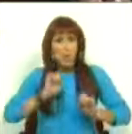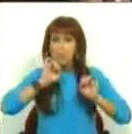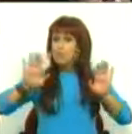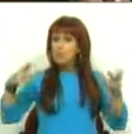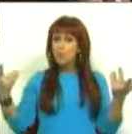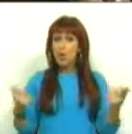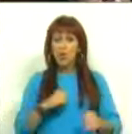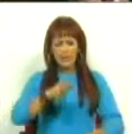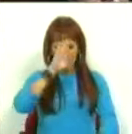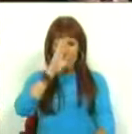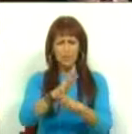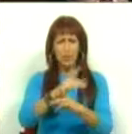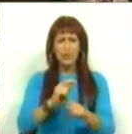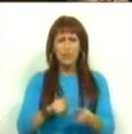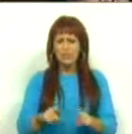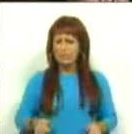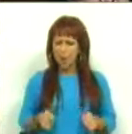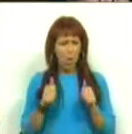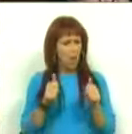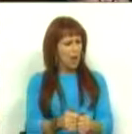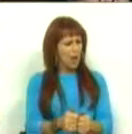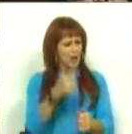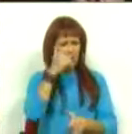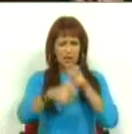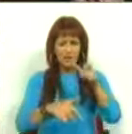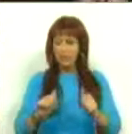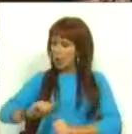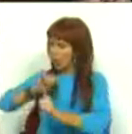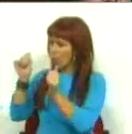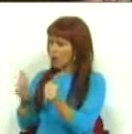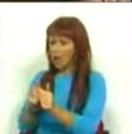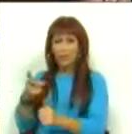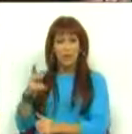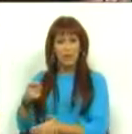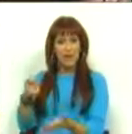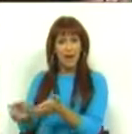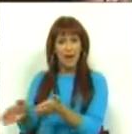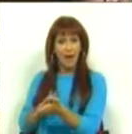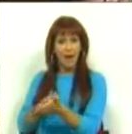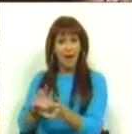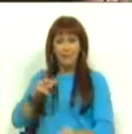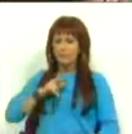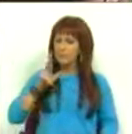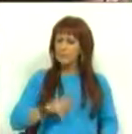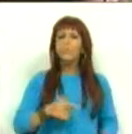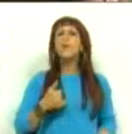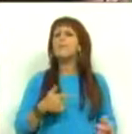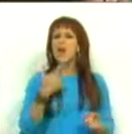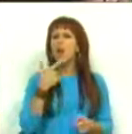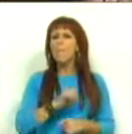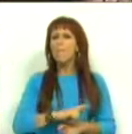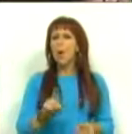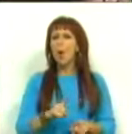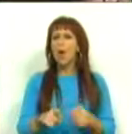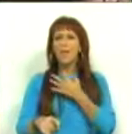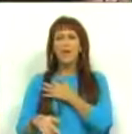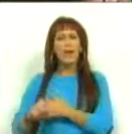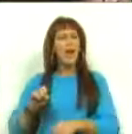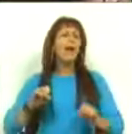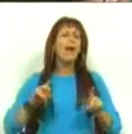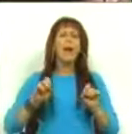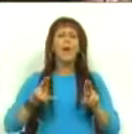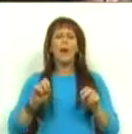possível, com determinação, ao lado das populações e ao lado da televisão gratuita em Portugal. Mas não podemos